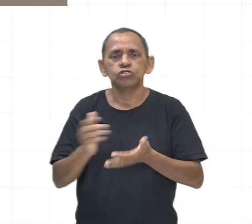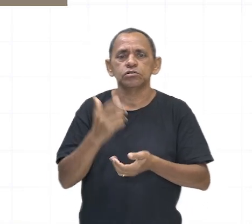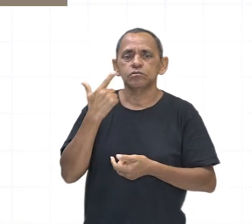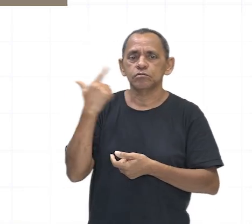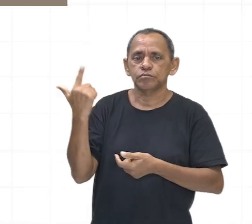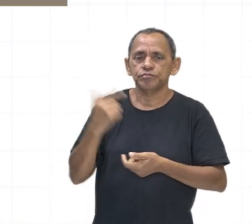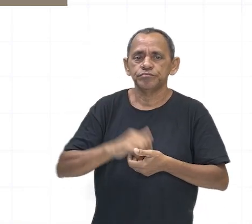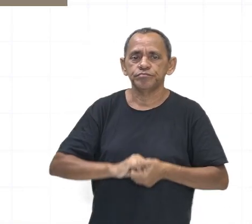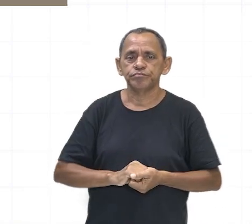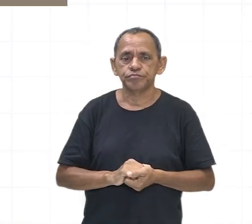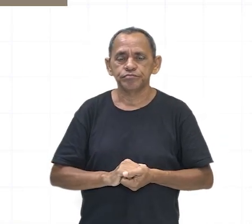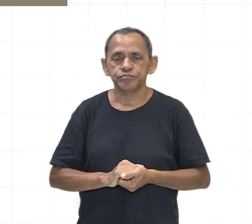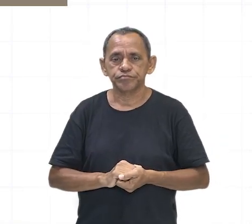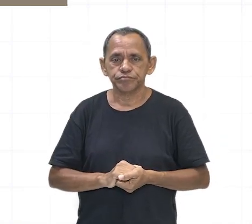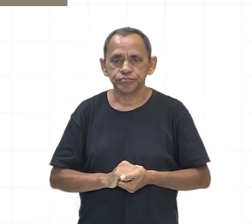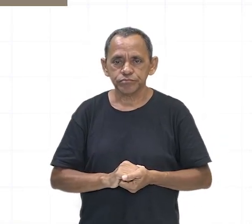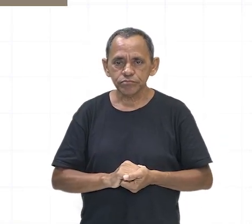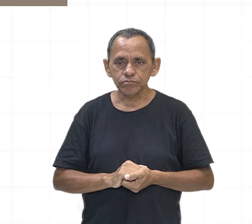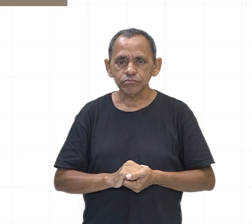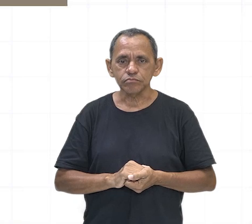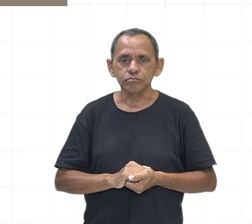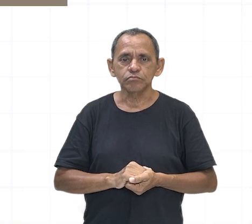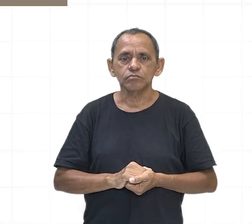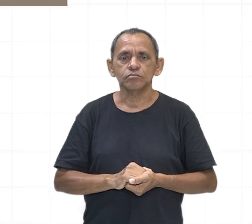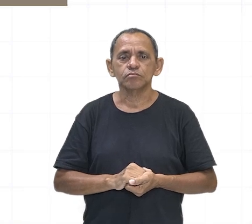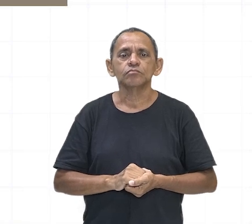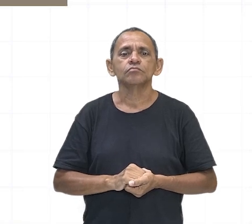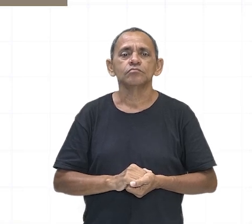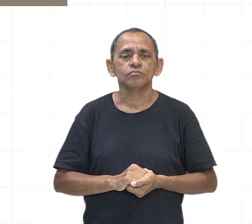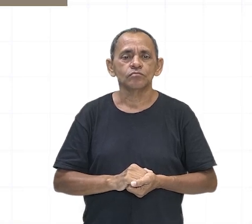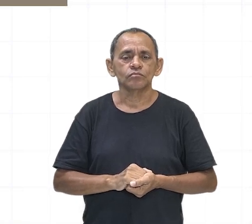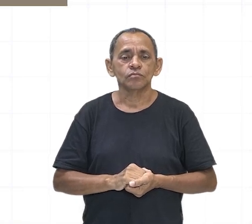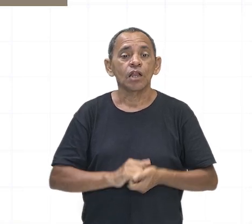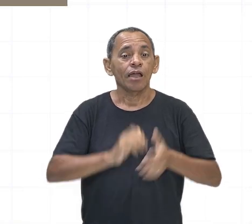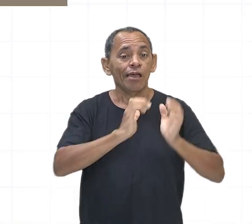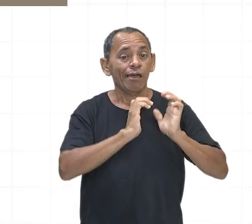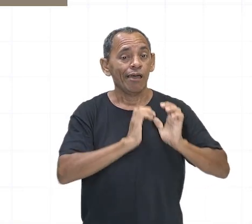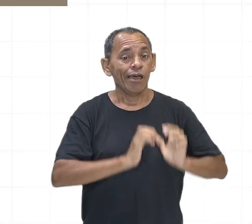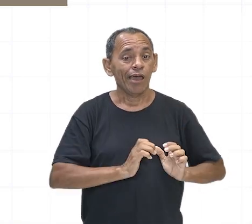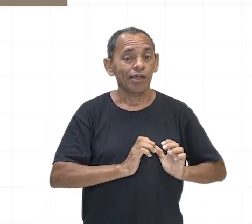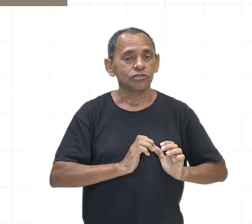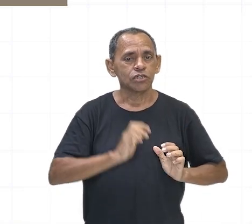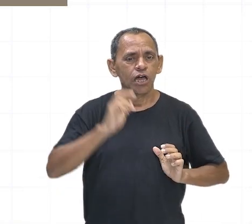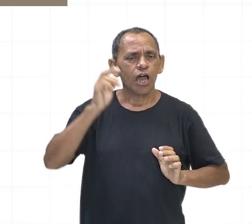vocês isso agora, né? Ética com reflexão sobre o que é